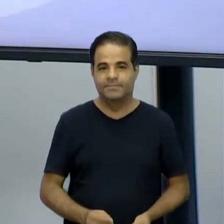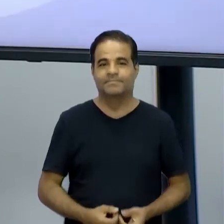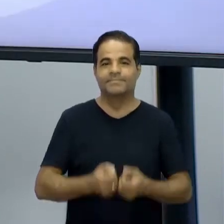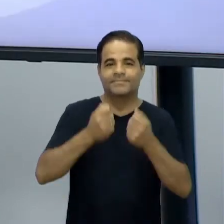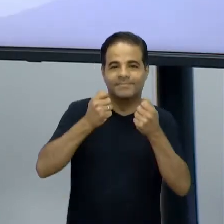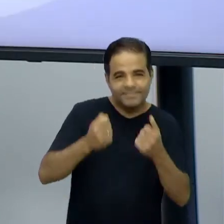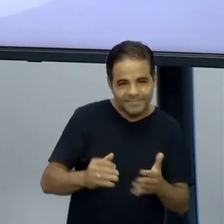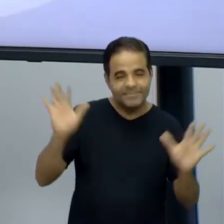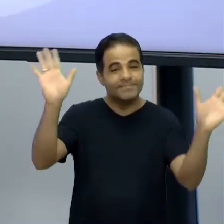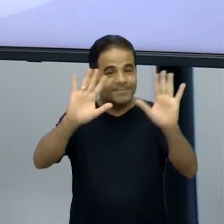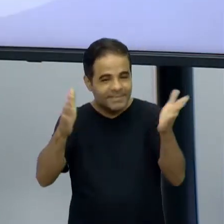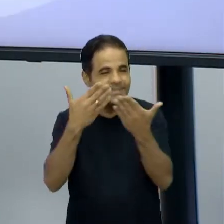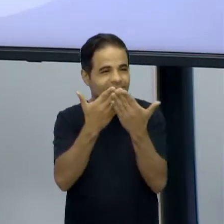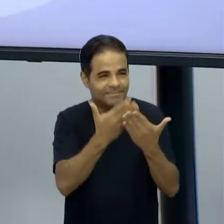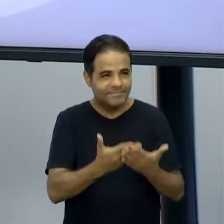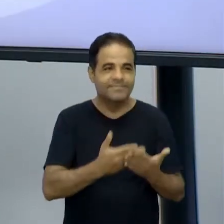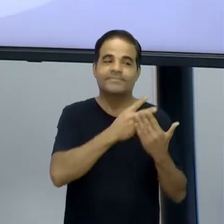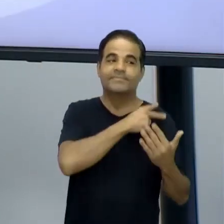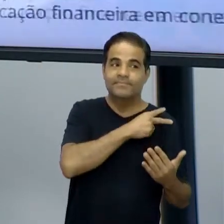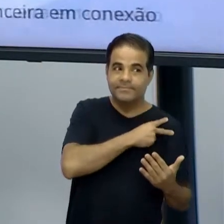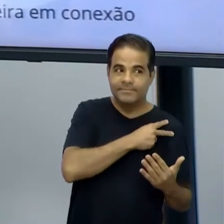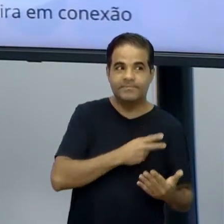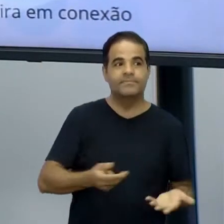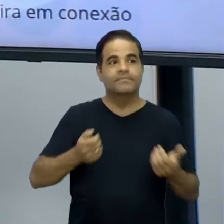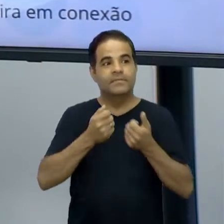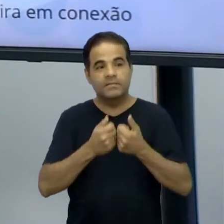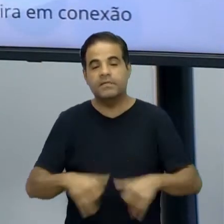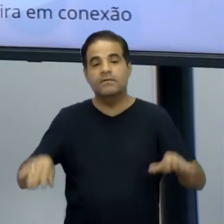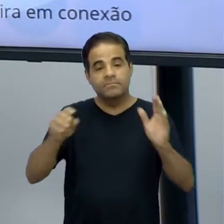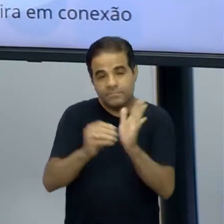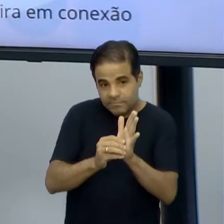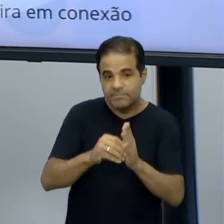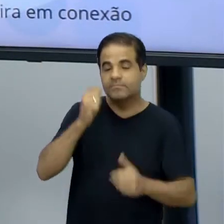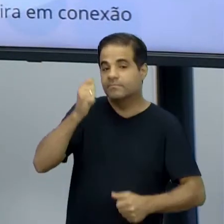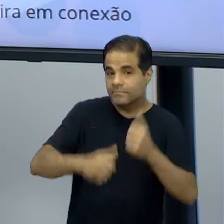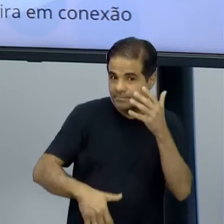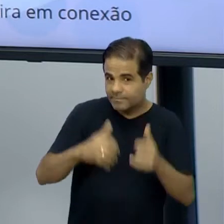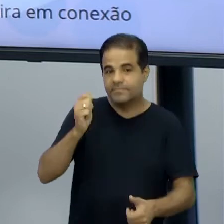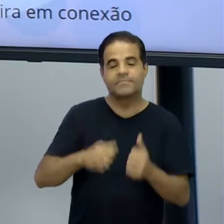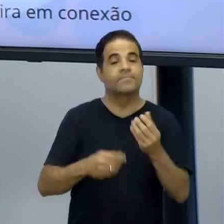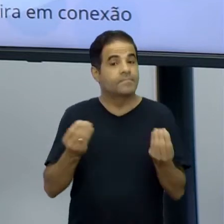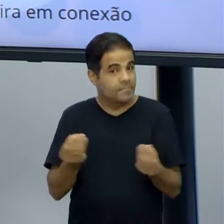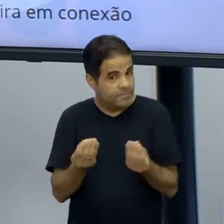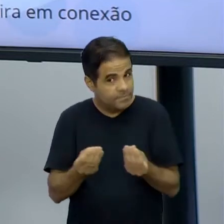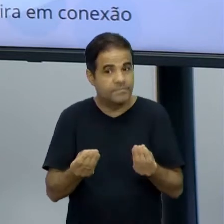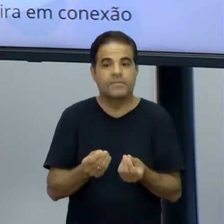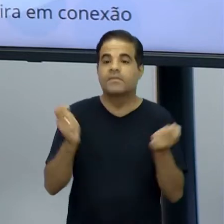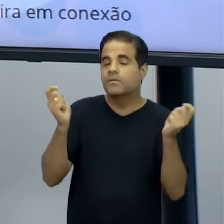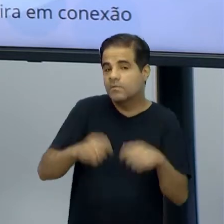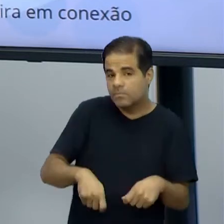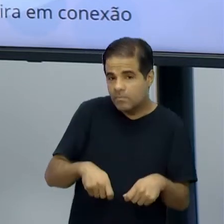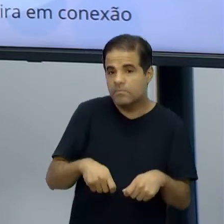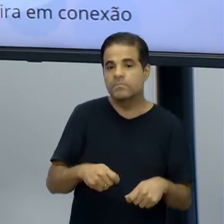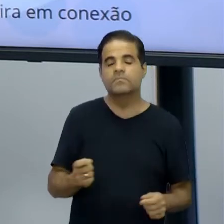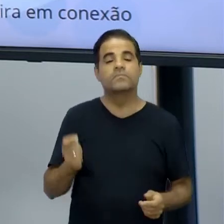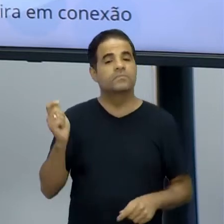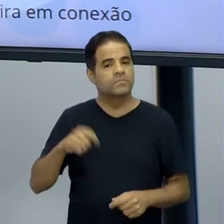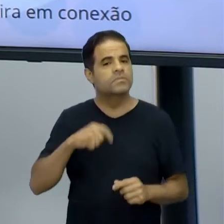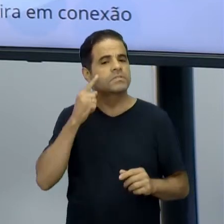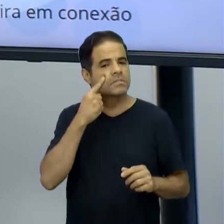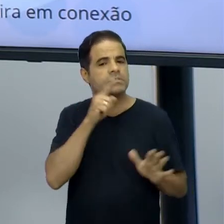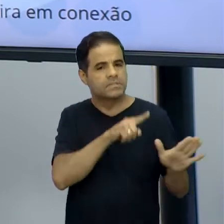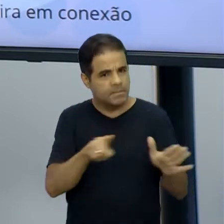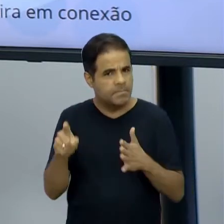Olá, estudantes da segunda série, eu sou a professora Ilana aqui do Centro de Mídias. Vocês já me conhecem, a gente já está acostumado a se ver aí toda